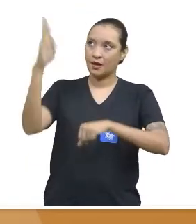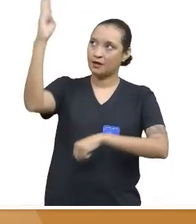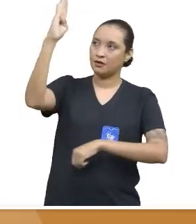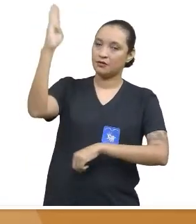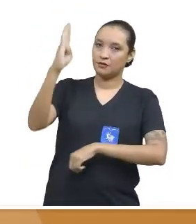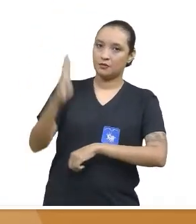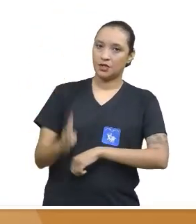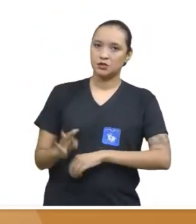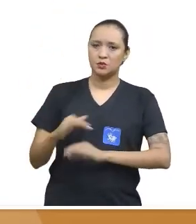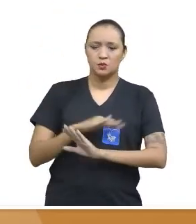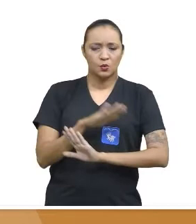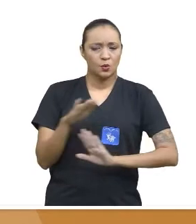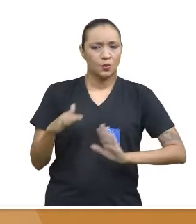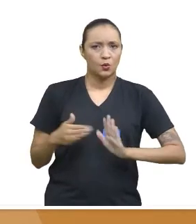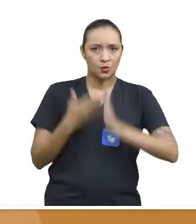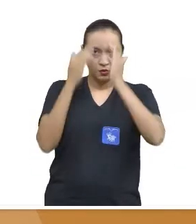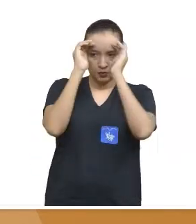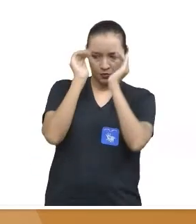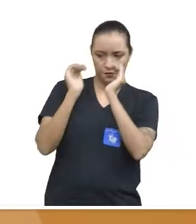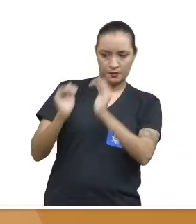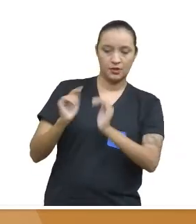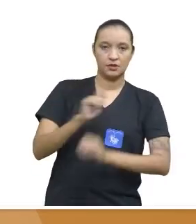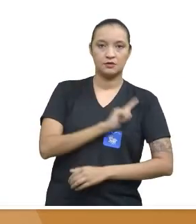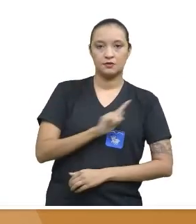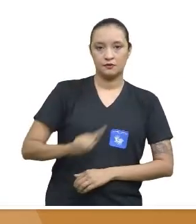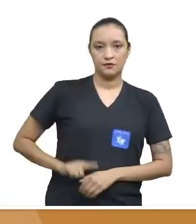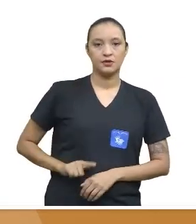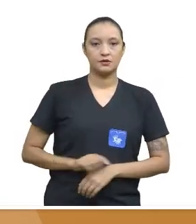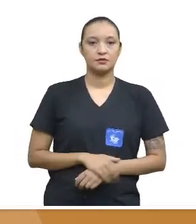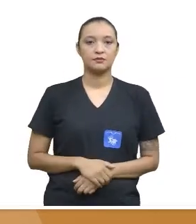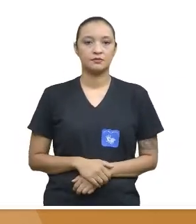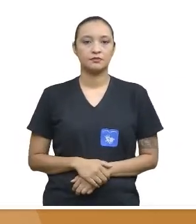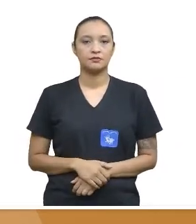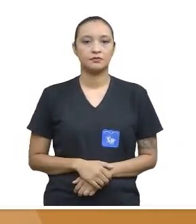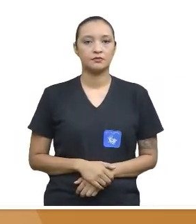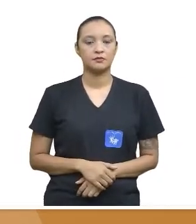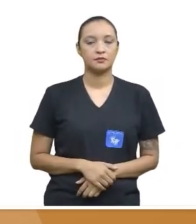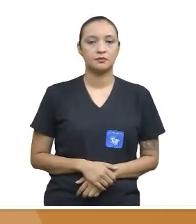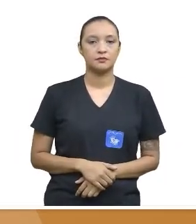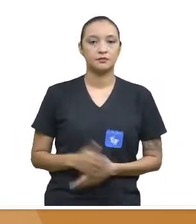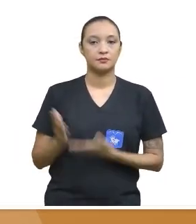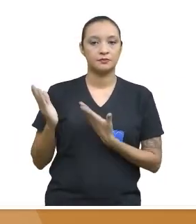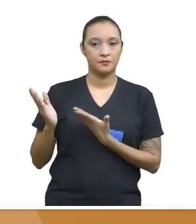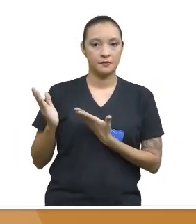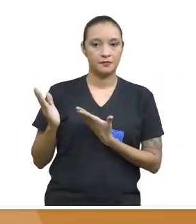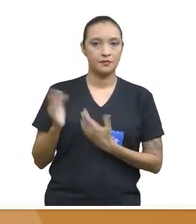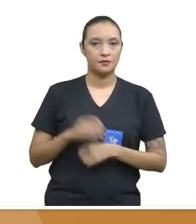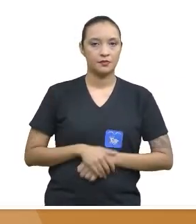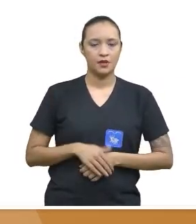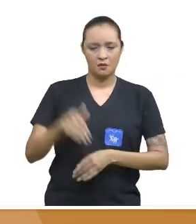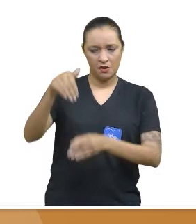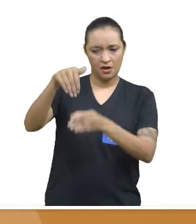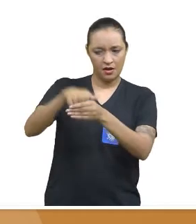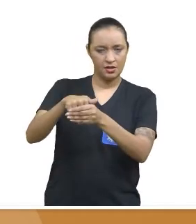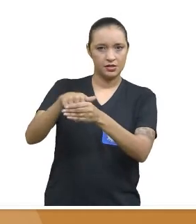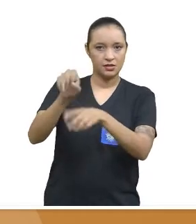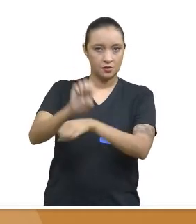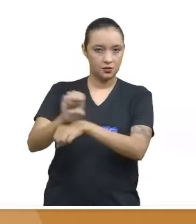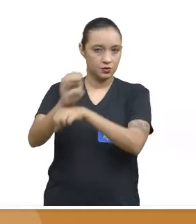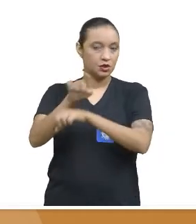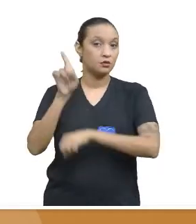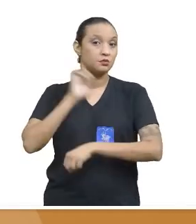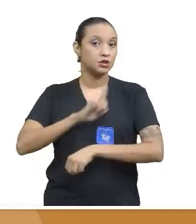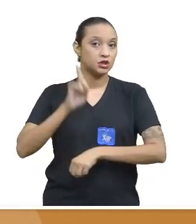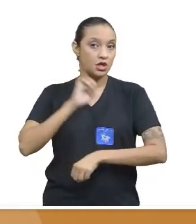que acatar esse governo. Então vamos lá? Como resposta a essa eleição no estado de Minas Gerais,